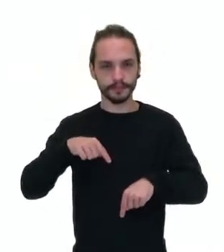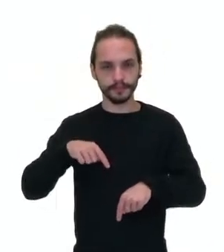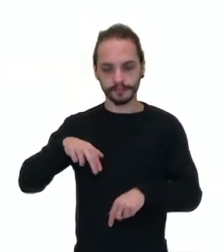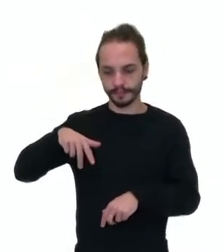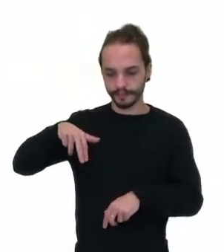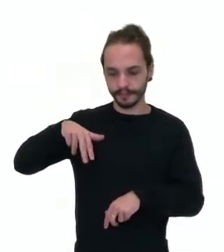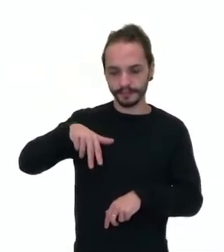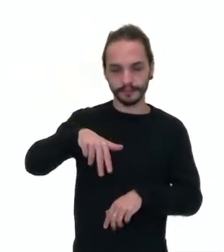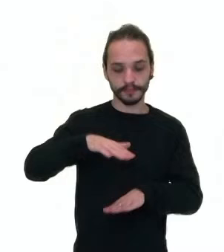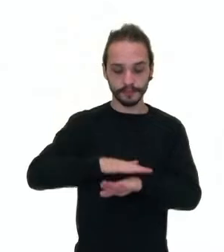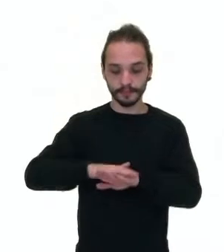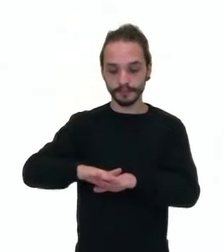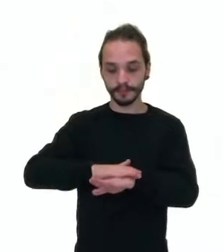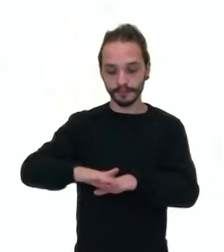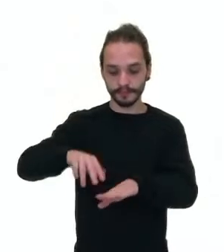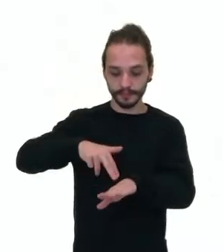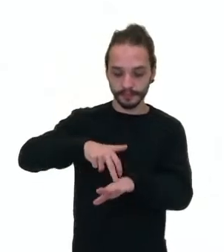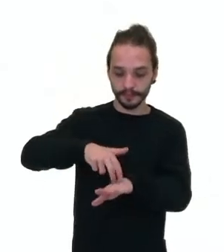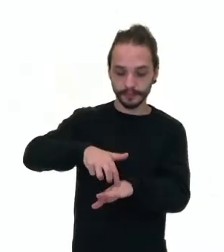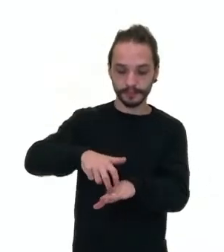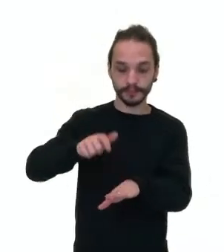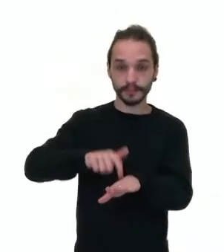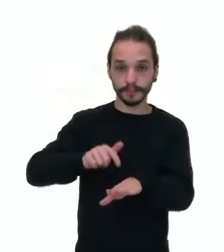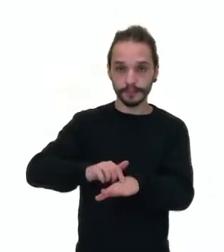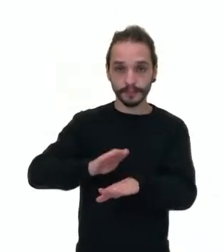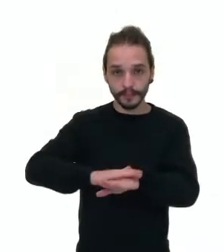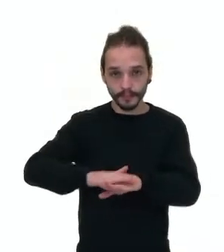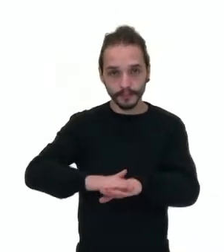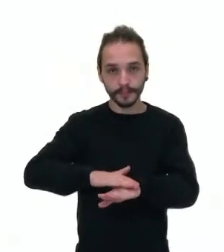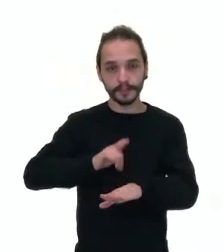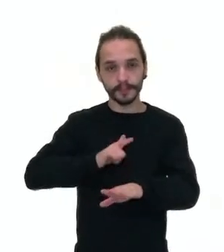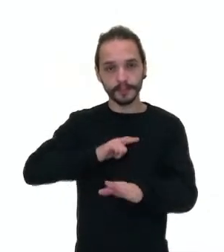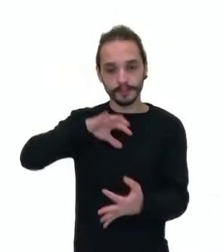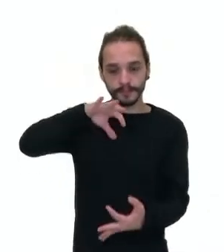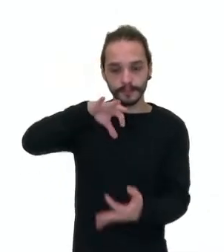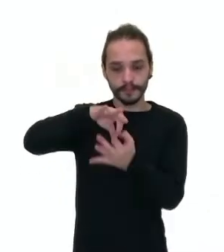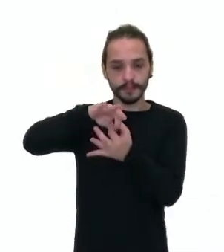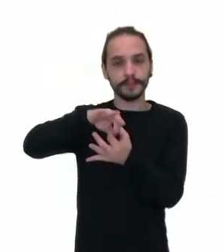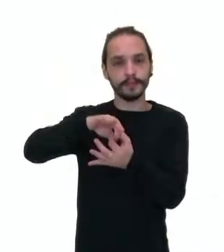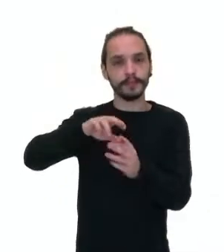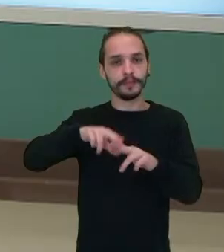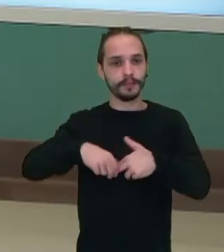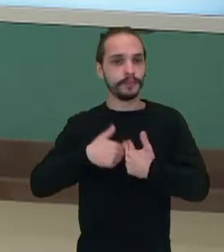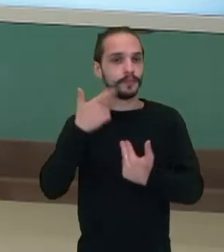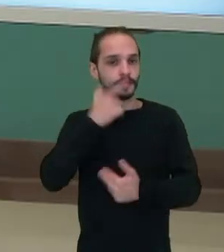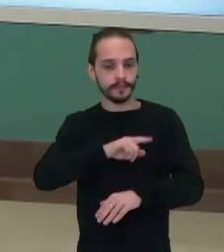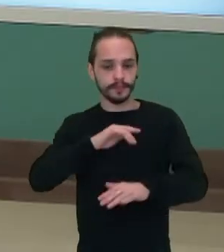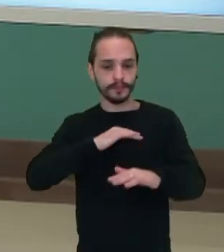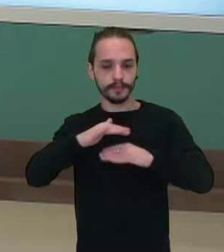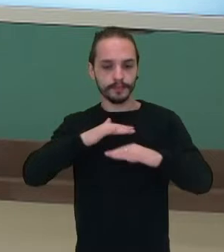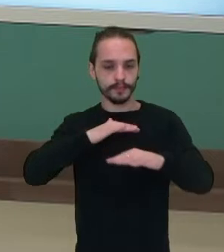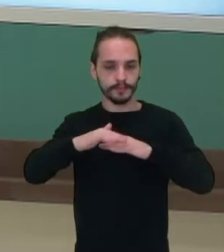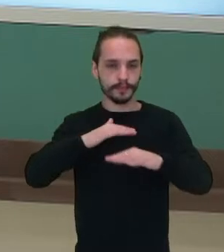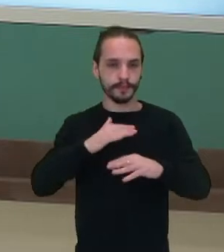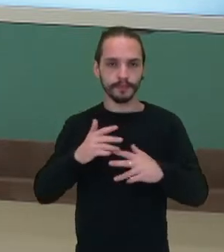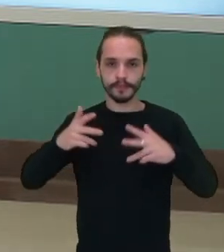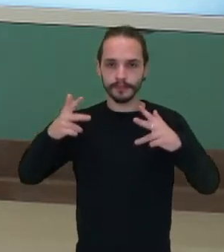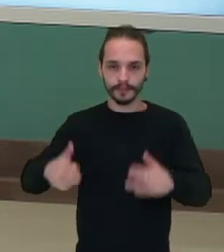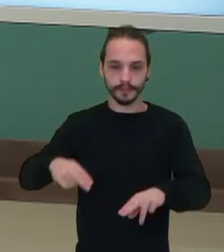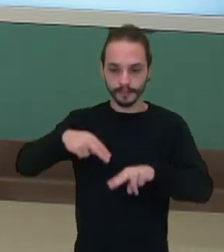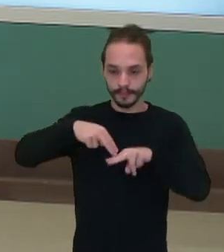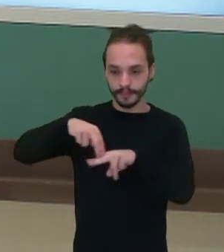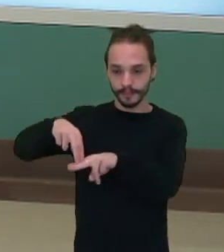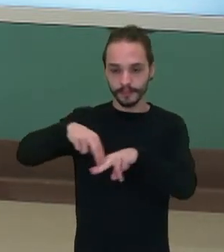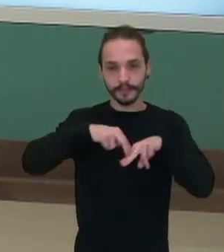chão. O chão, por sua vez, faz uma força de reação sobre os nossos pés. Como resultado, nos deslocamos. A ideia do skate que conversei com